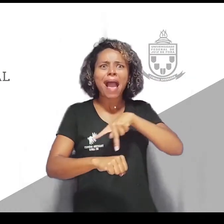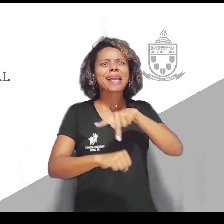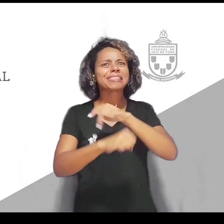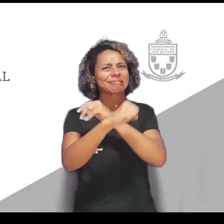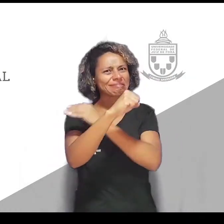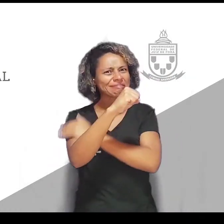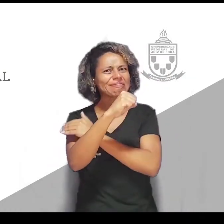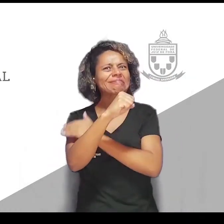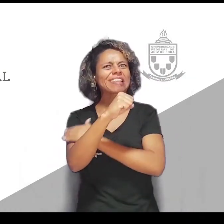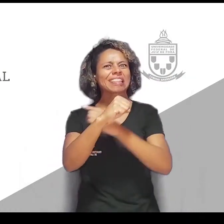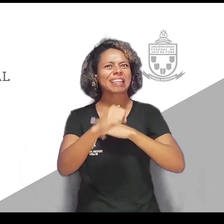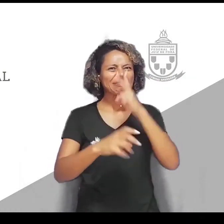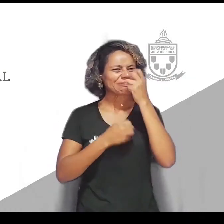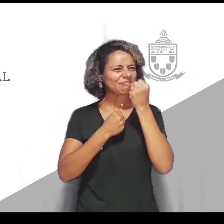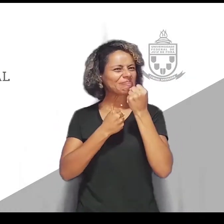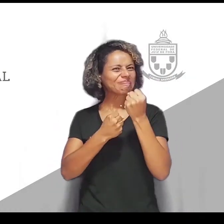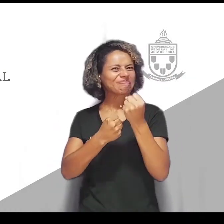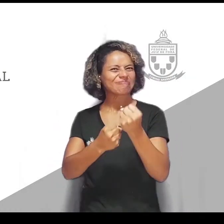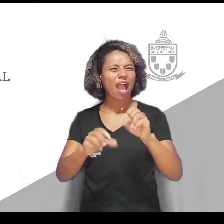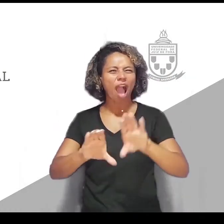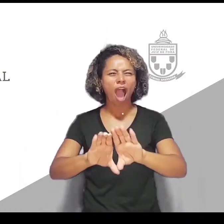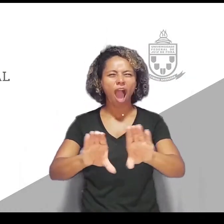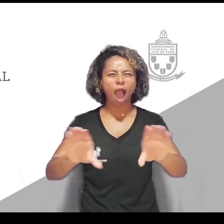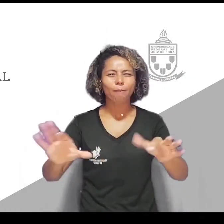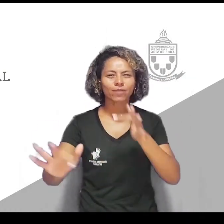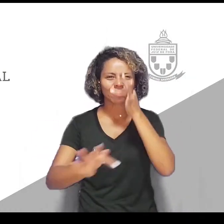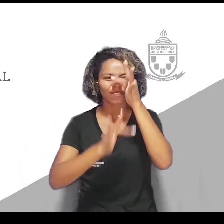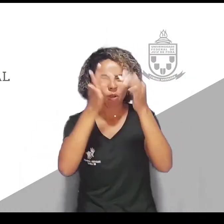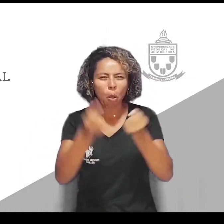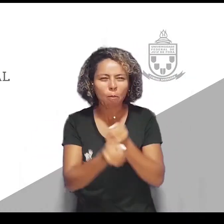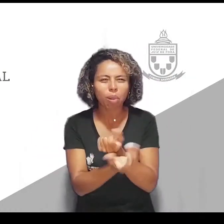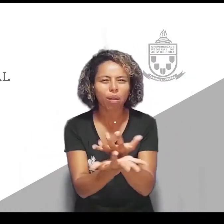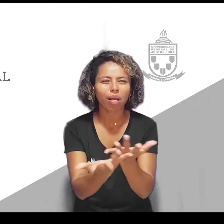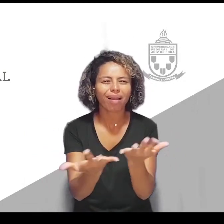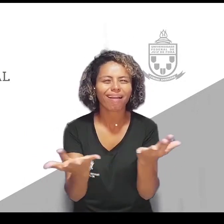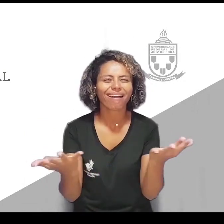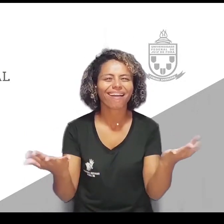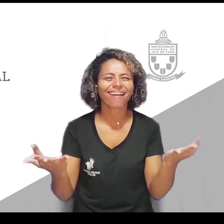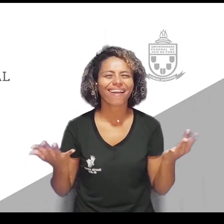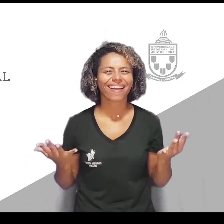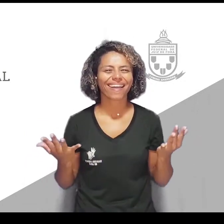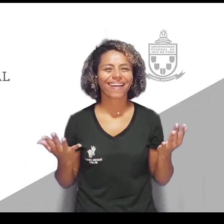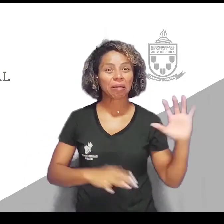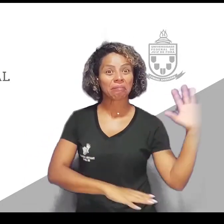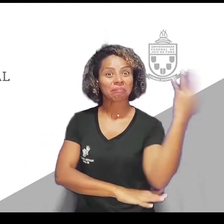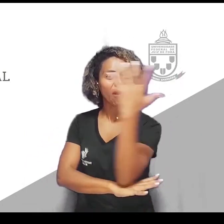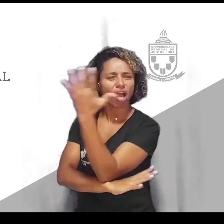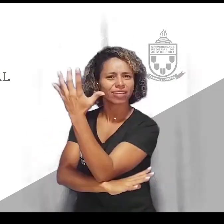Nossos